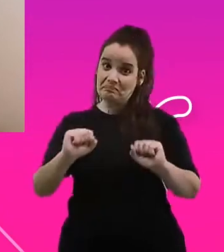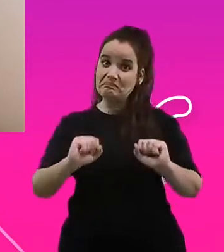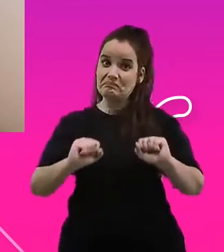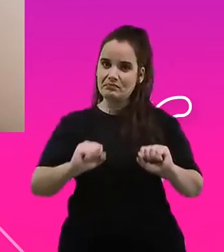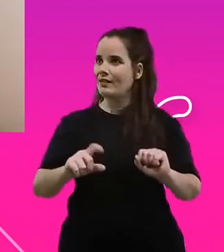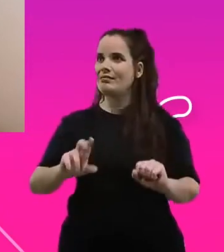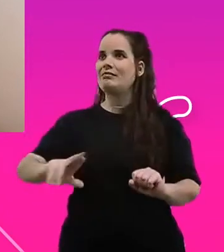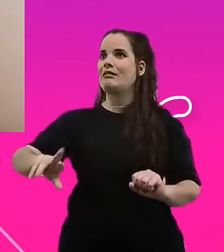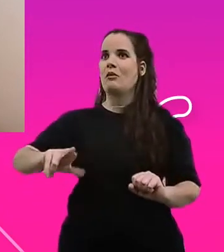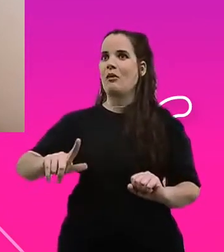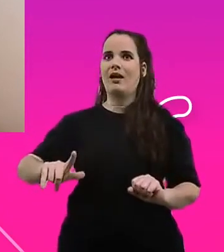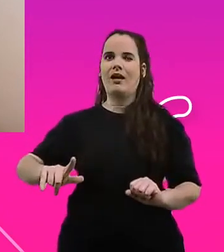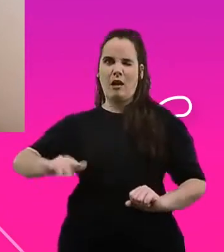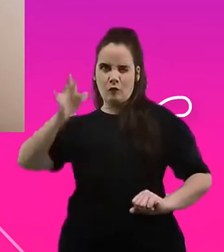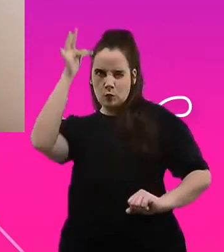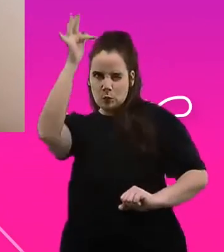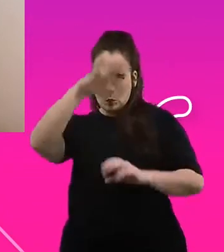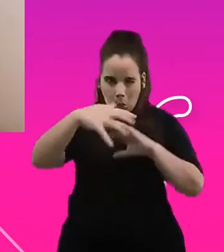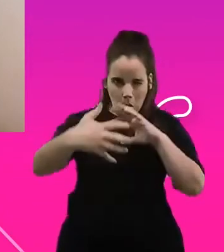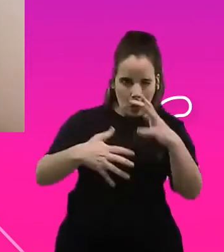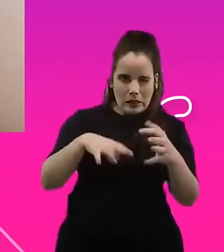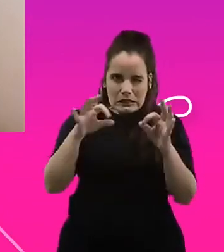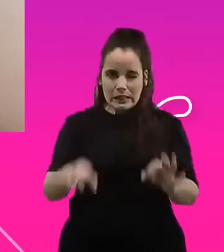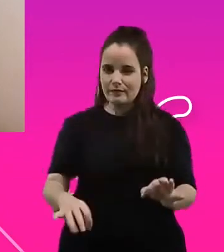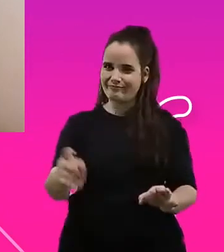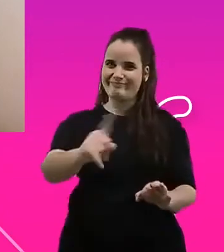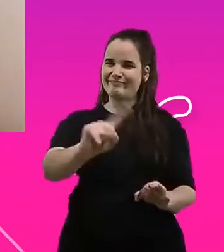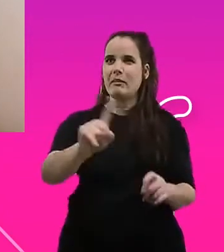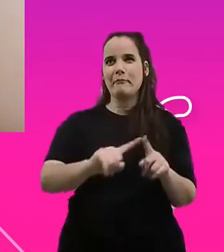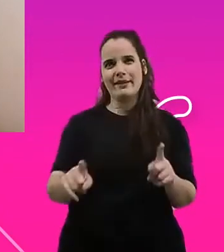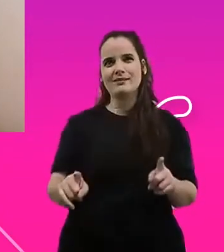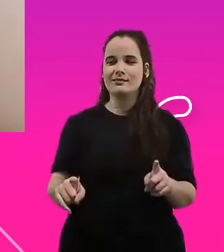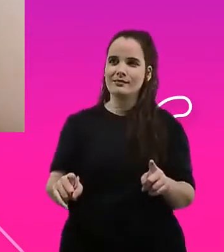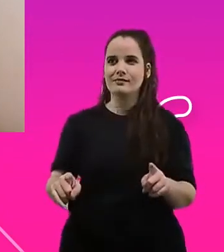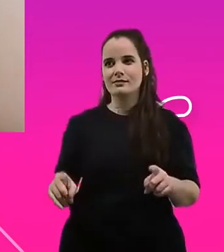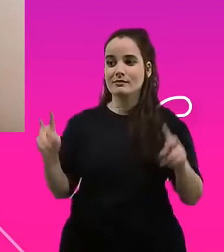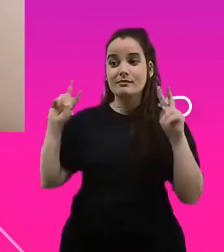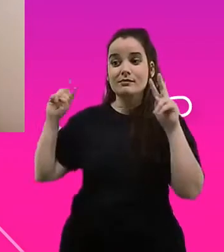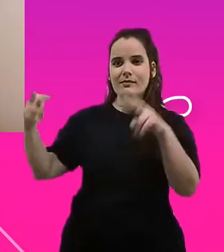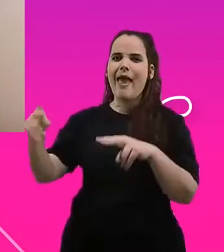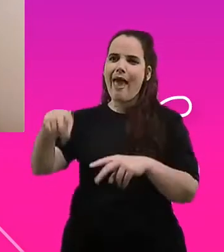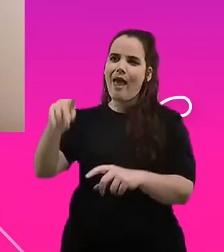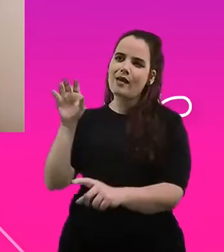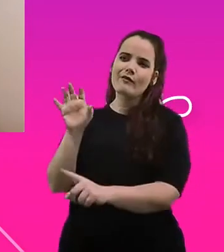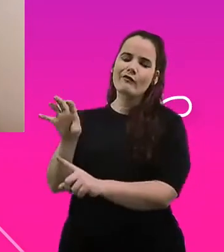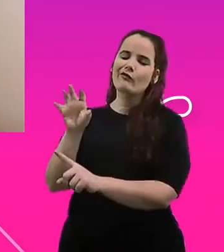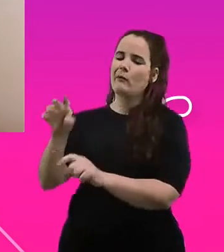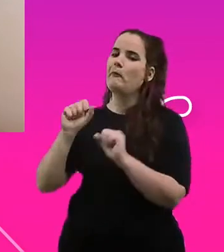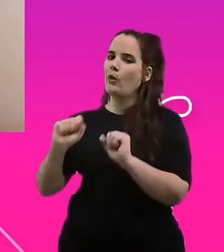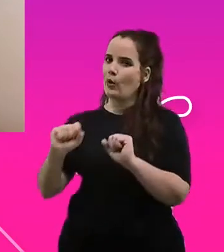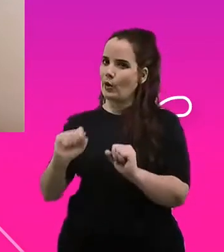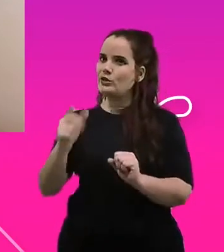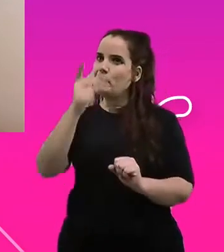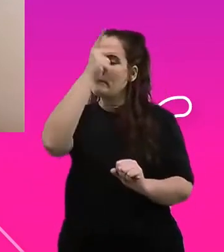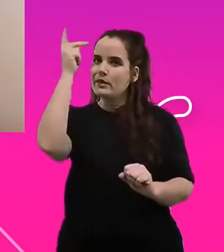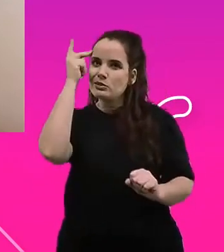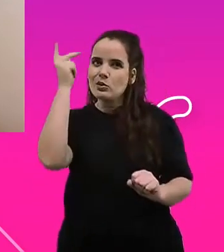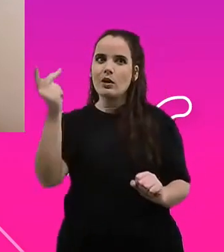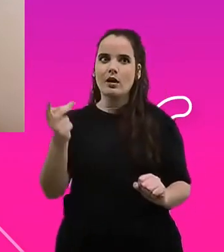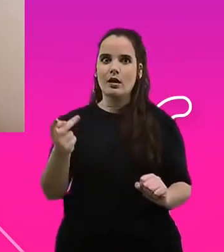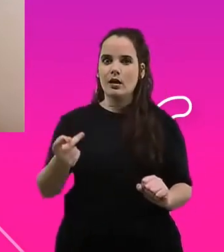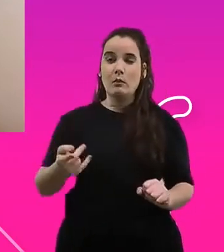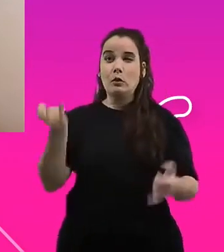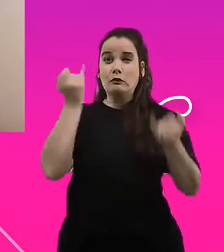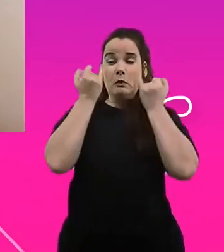de cristal e tal. E tem se falado muito do slow content como uma tendência. Nossa, as pessoas estão afogadas em informação, elas vão